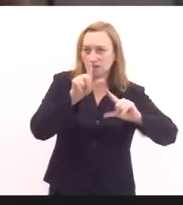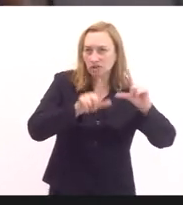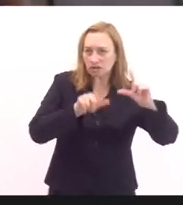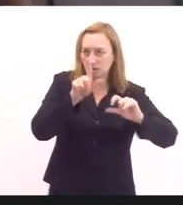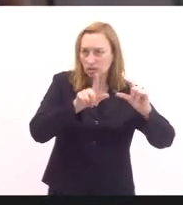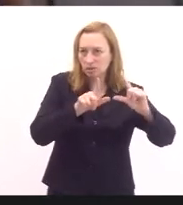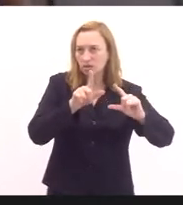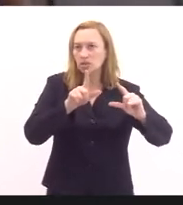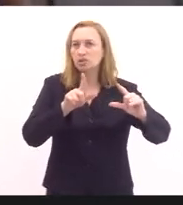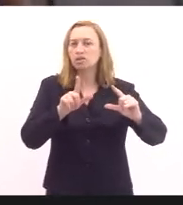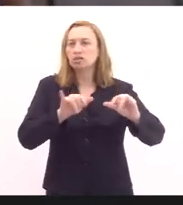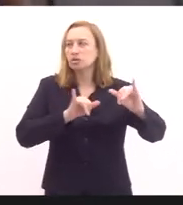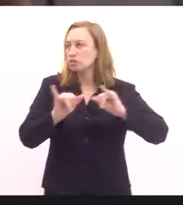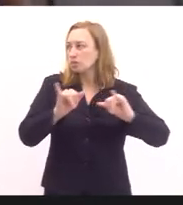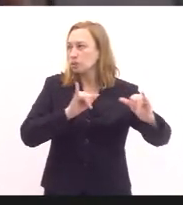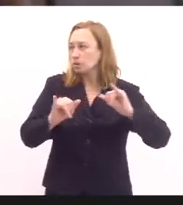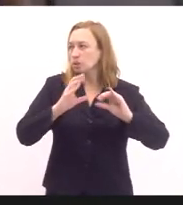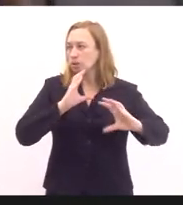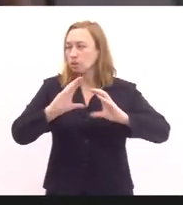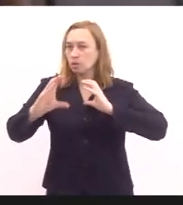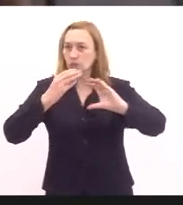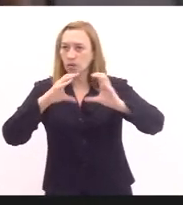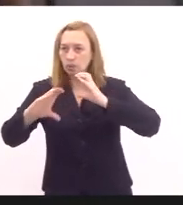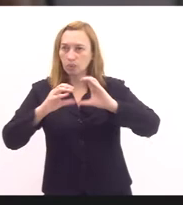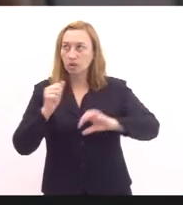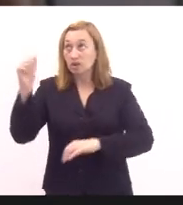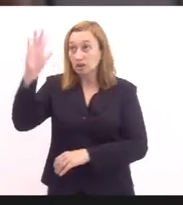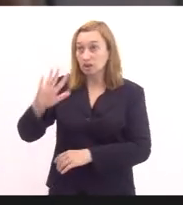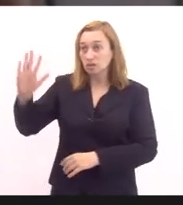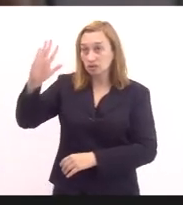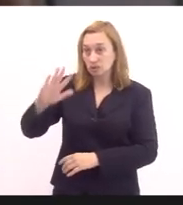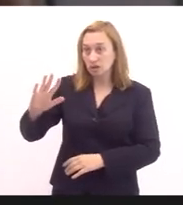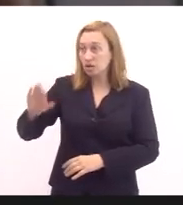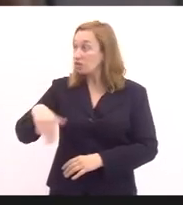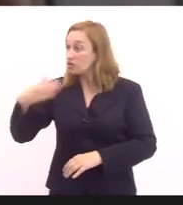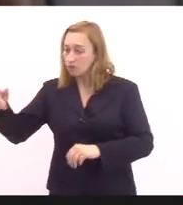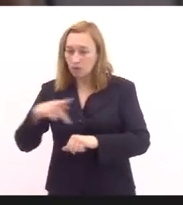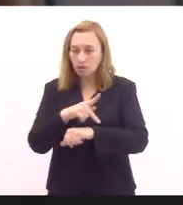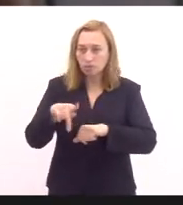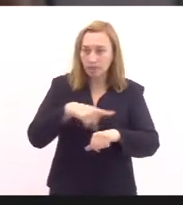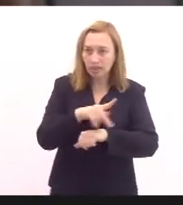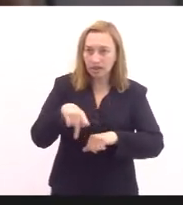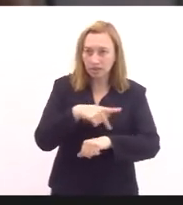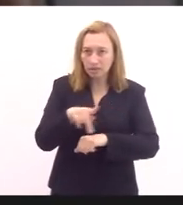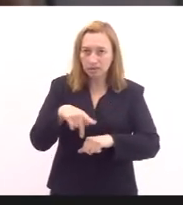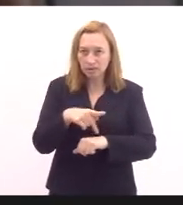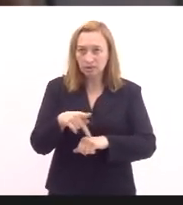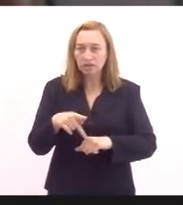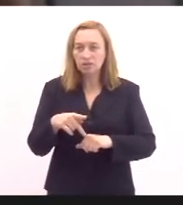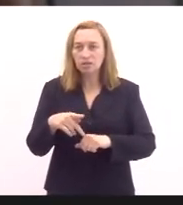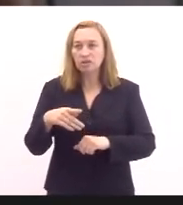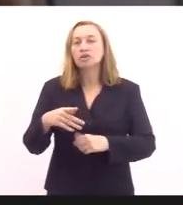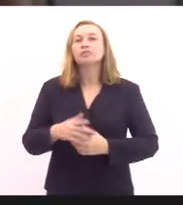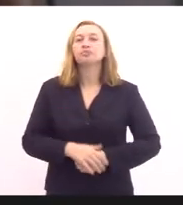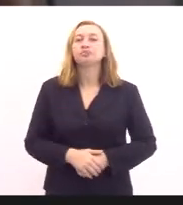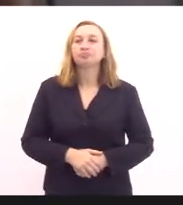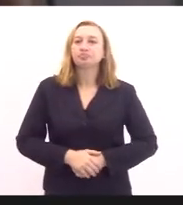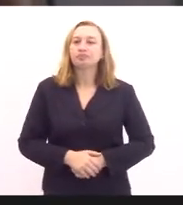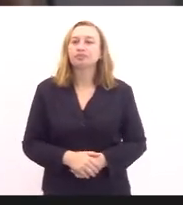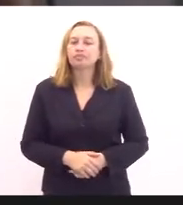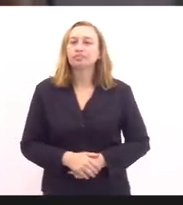veículos de comunicação né o tanto Nacional quanto internacional a gente ter uma repercussão inclusive internacional